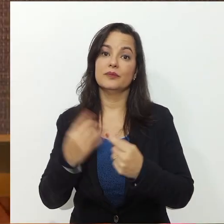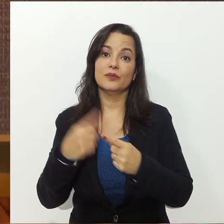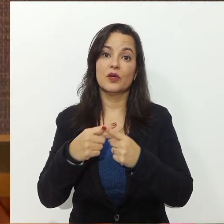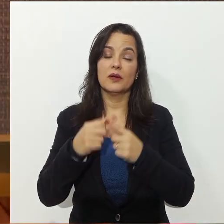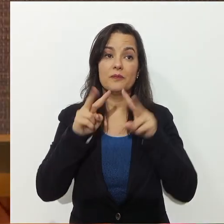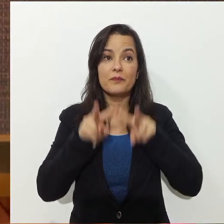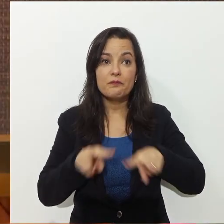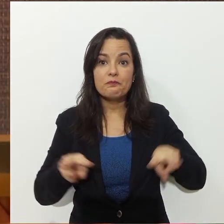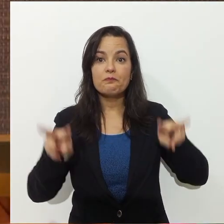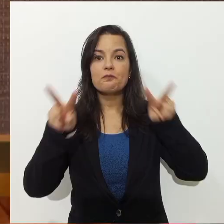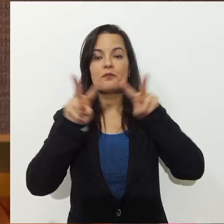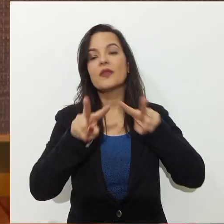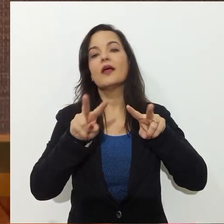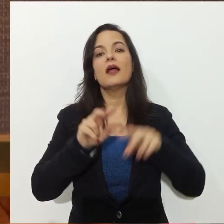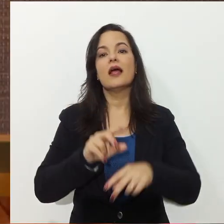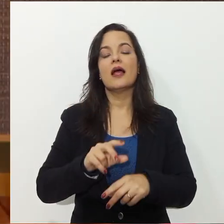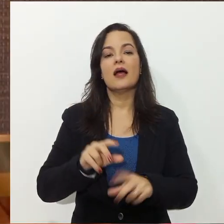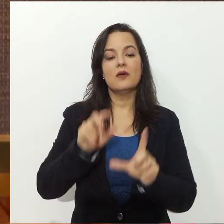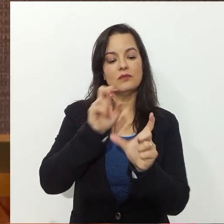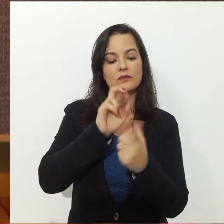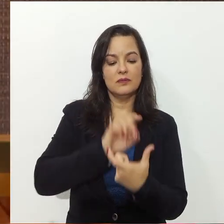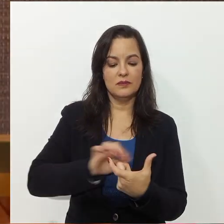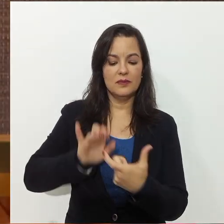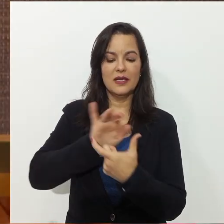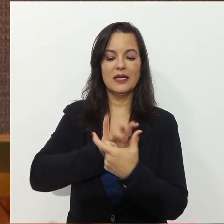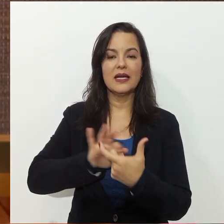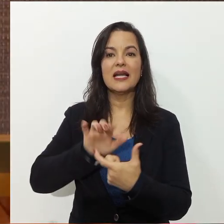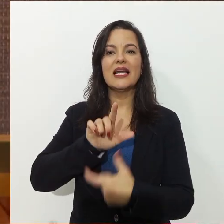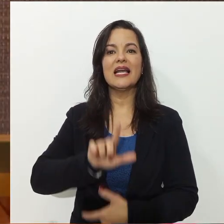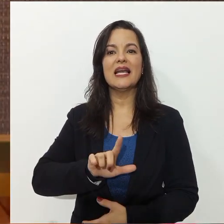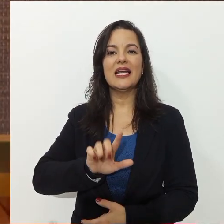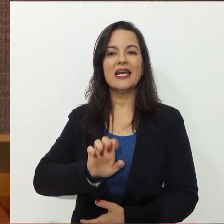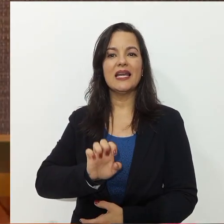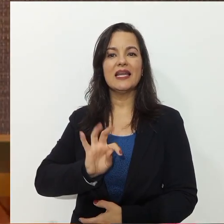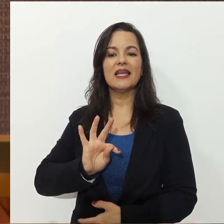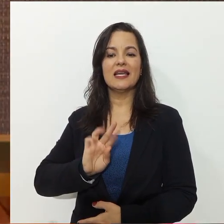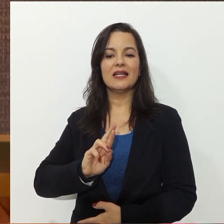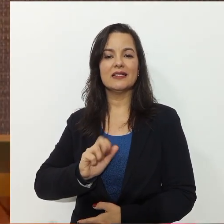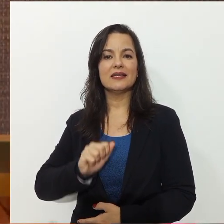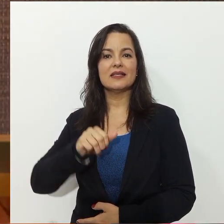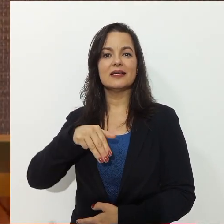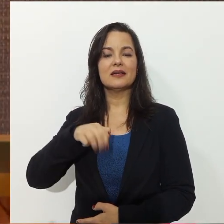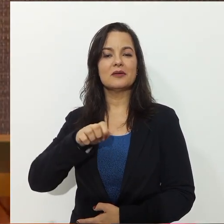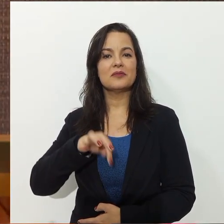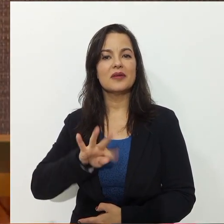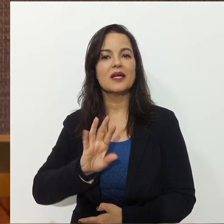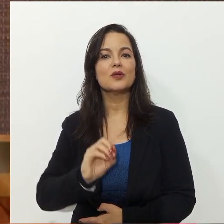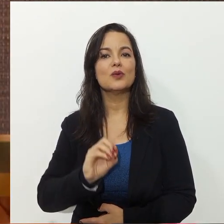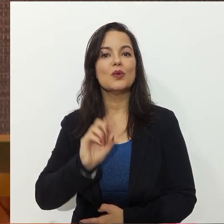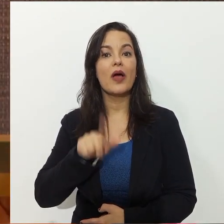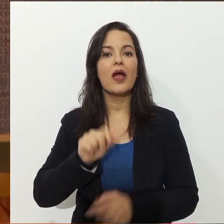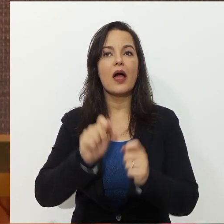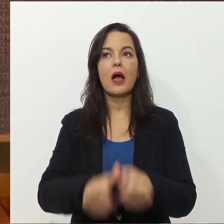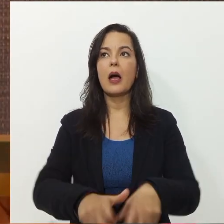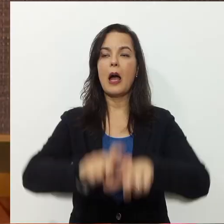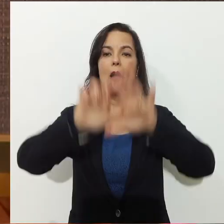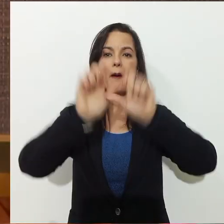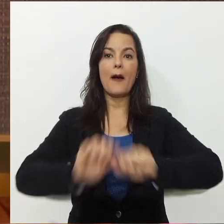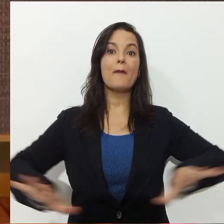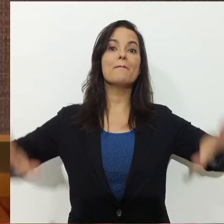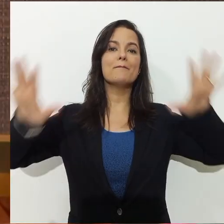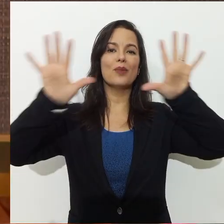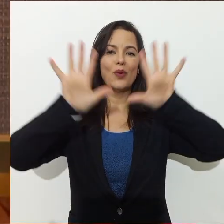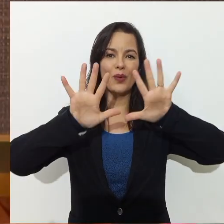Uma questão ampla e visual, né? Então, nós vamos sempre partir de onde a criança está, né? Para